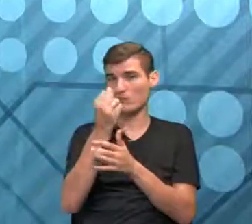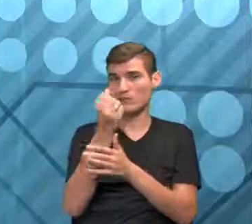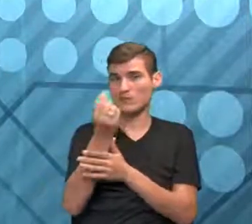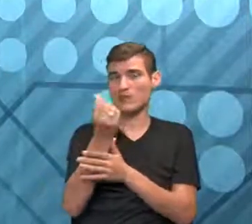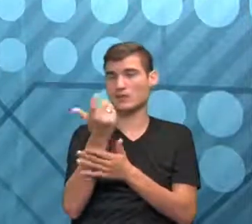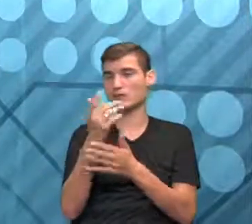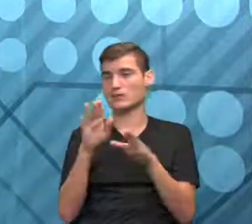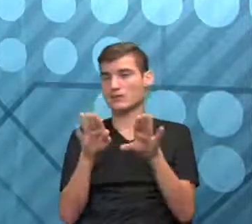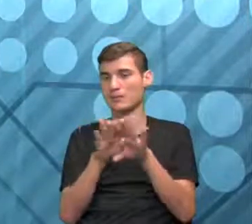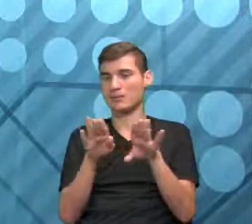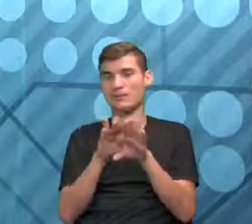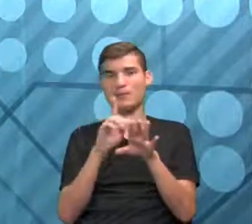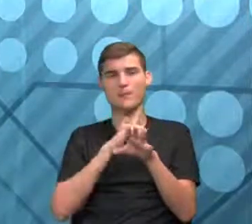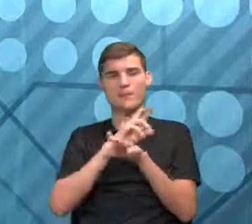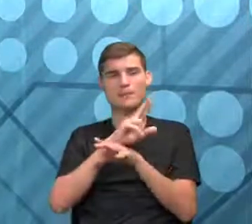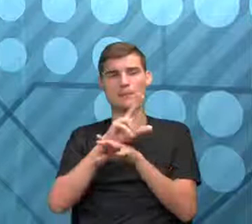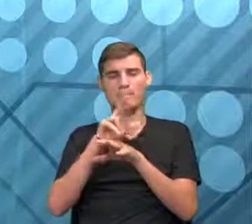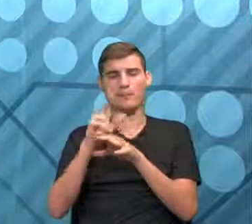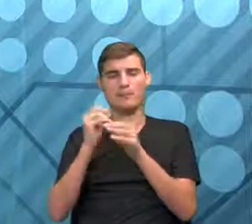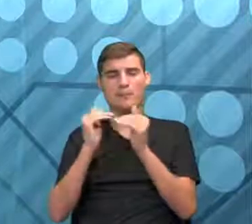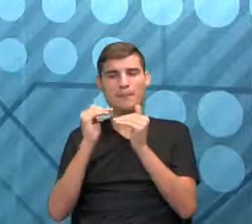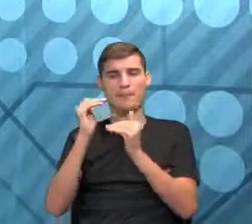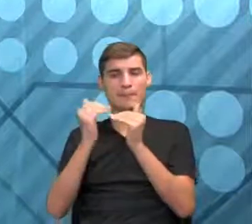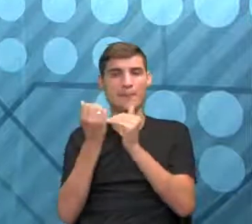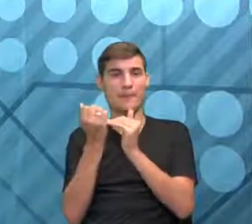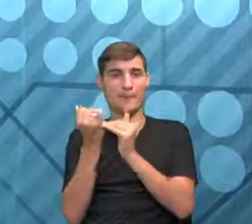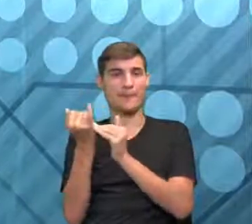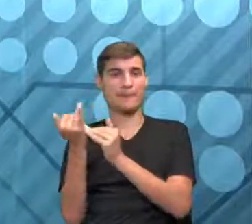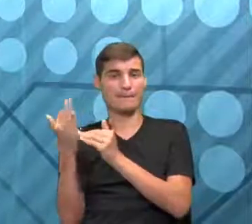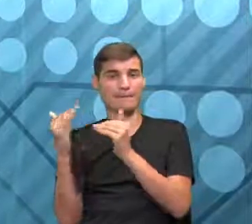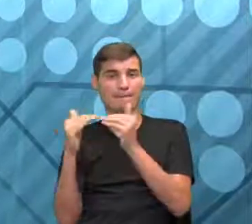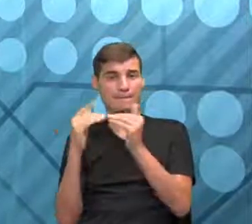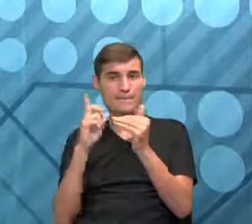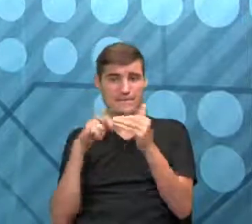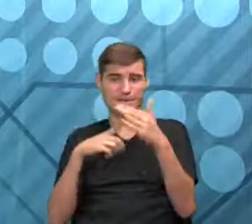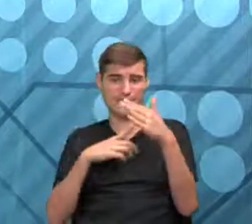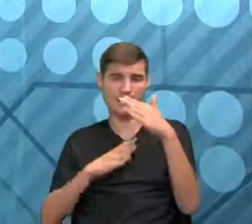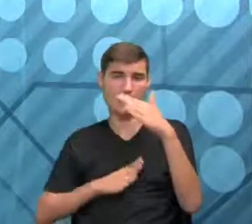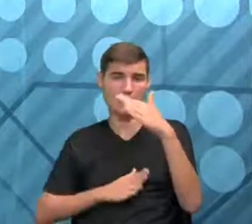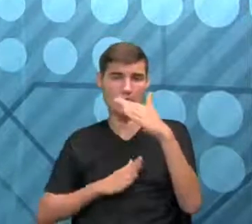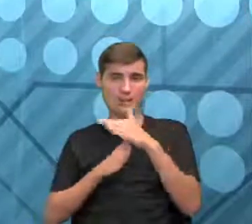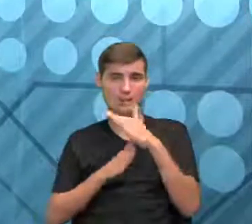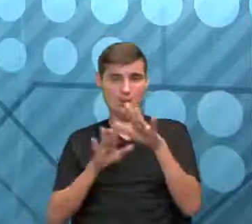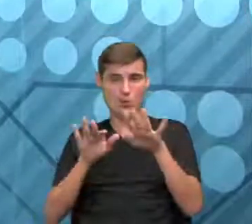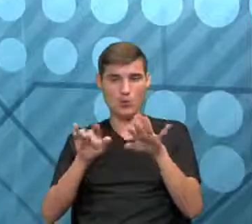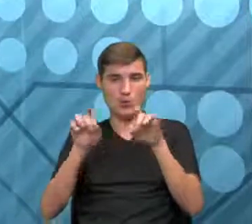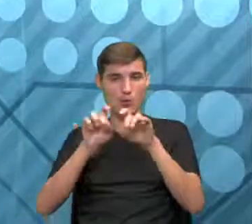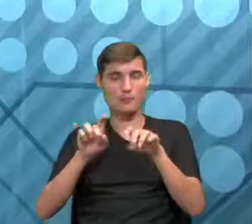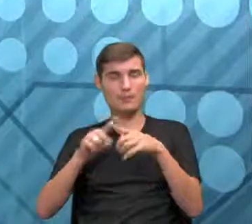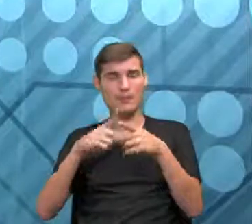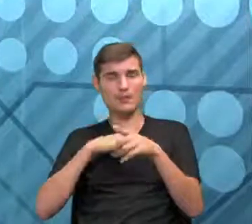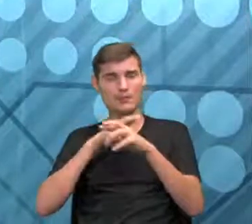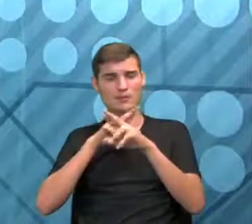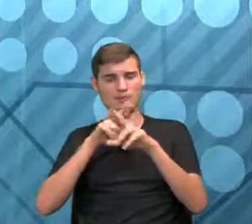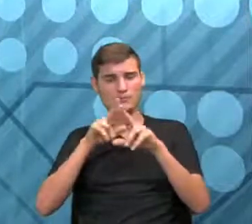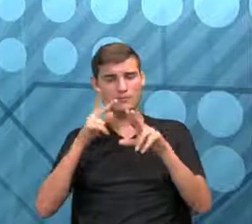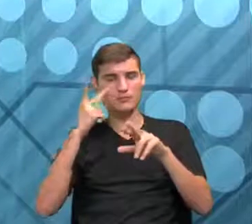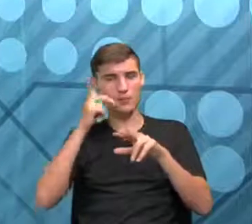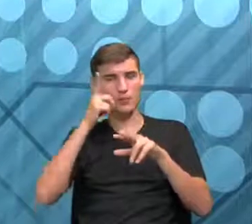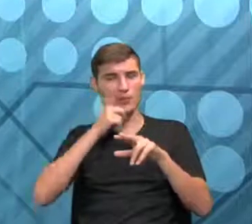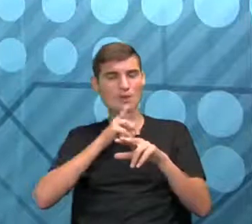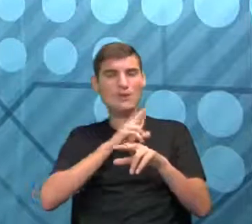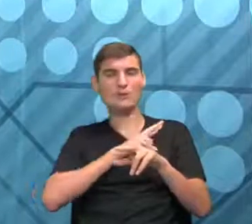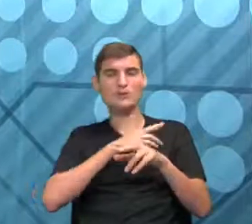eu vou ter infinitos níveis, posso ter infinitos níveis, lógico que tem um limite computacional, mas vou ter muitos níveis para representar